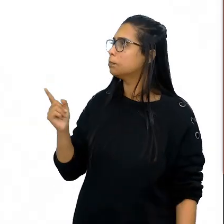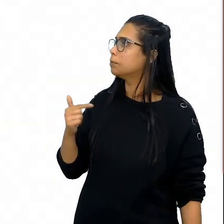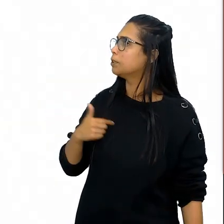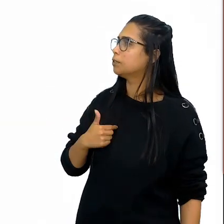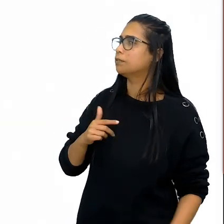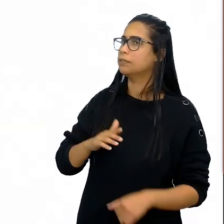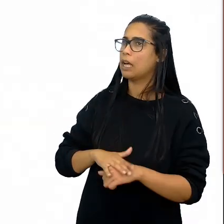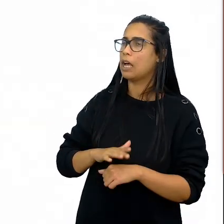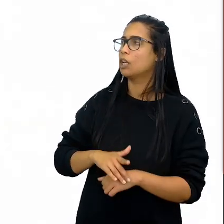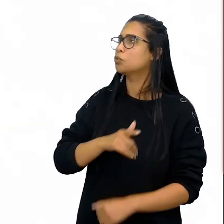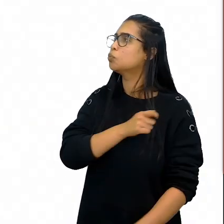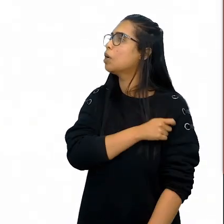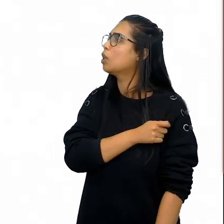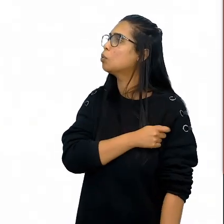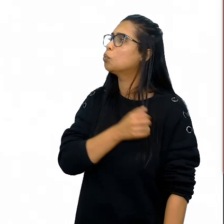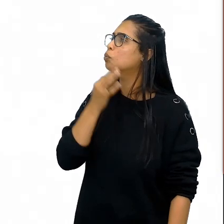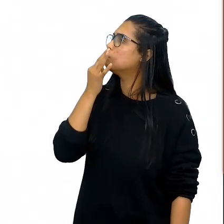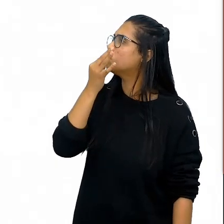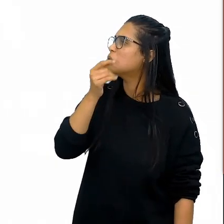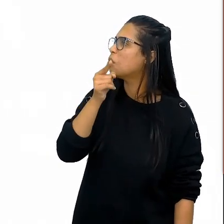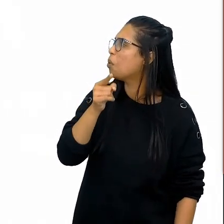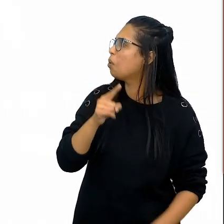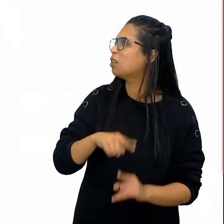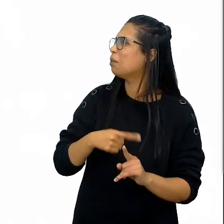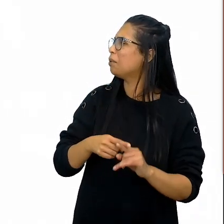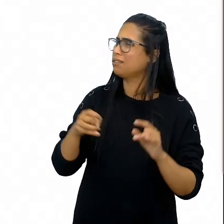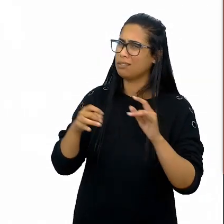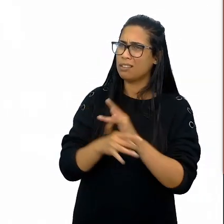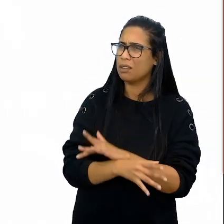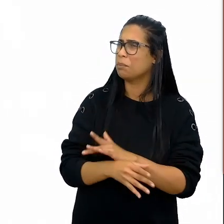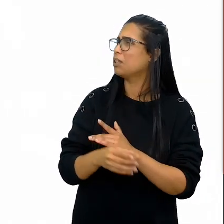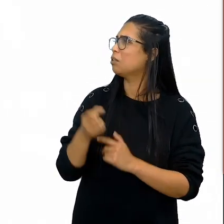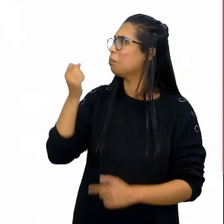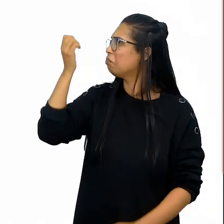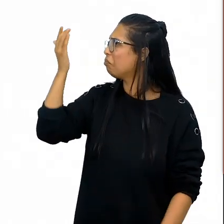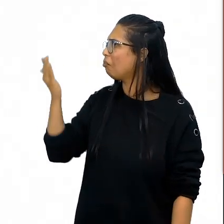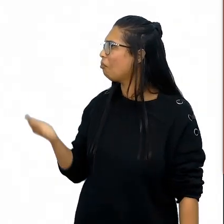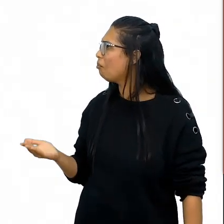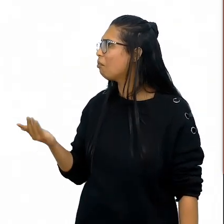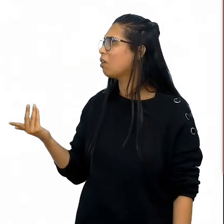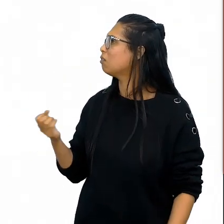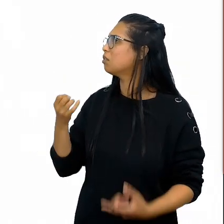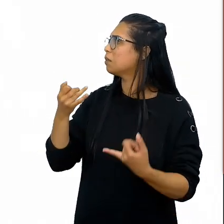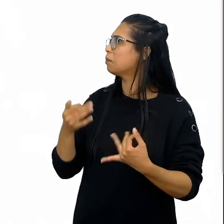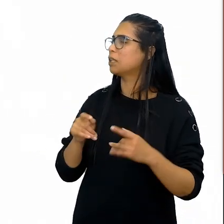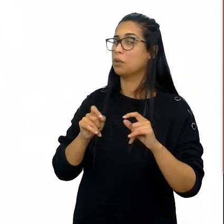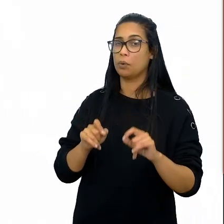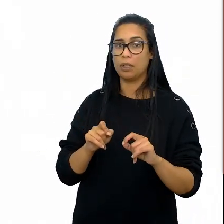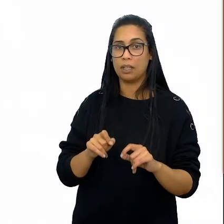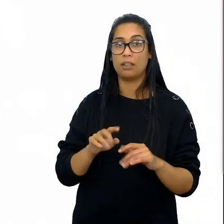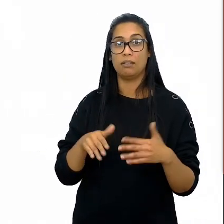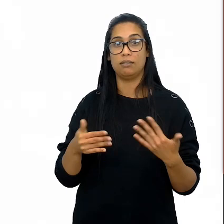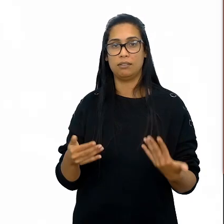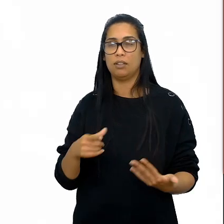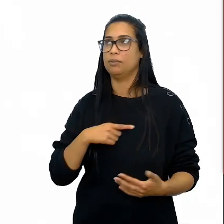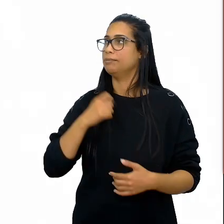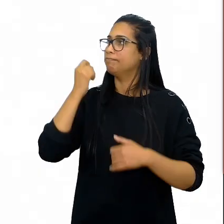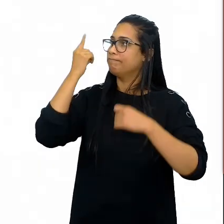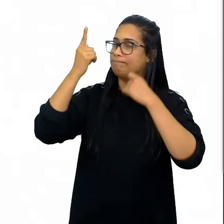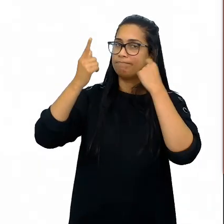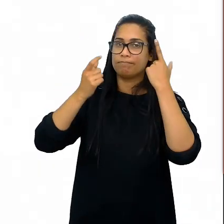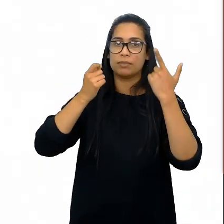é verão após isso eu começo a perceber que a ideia de volume ela começa a ser tratada no quê o